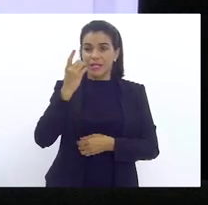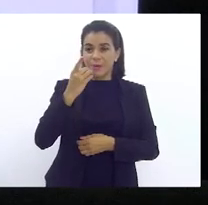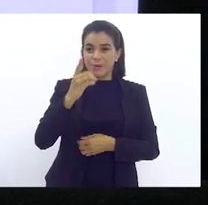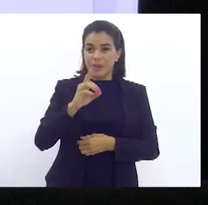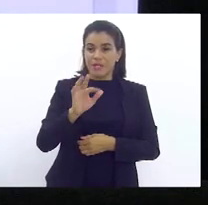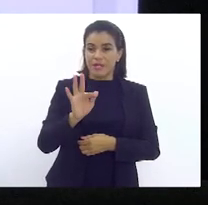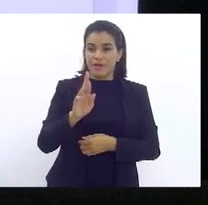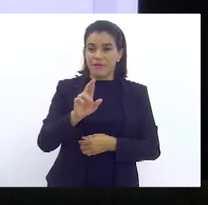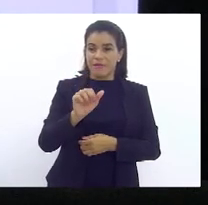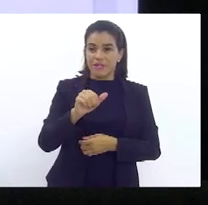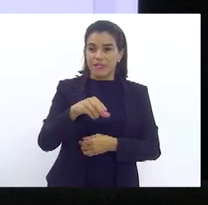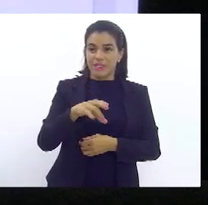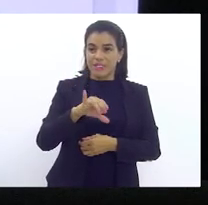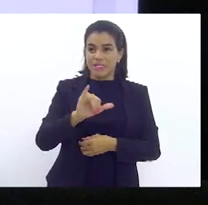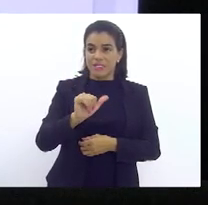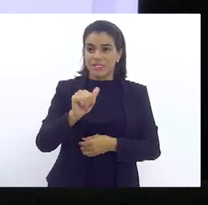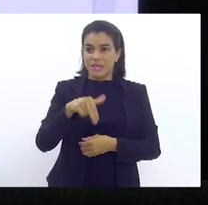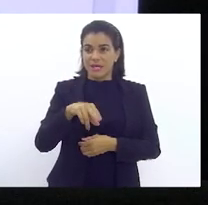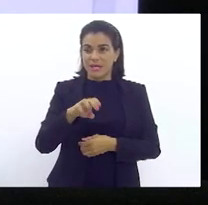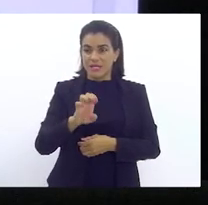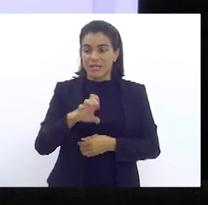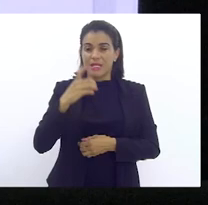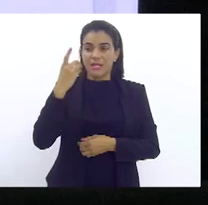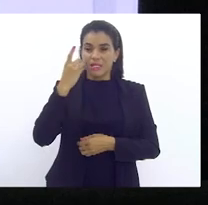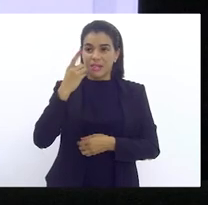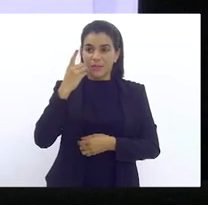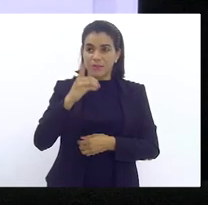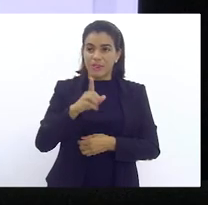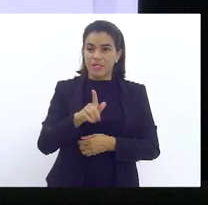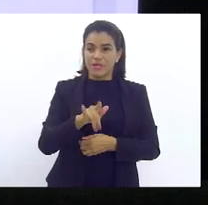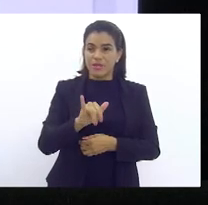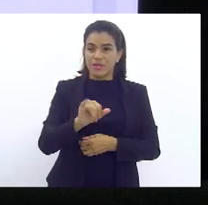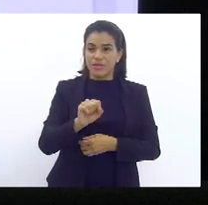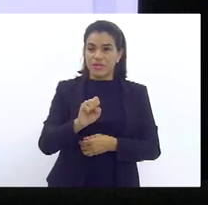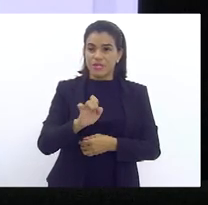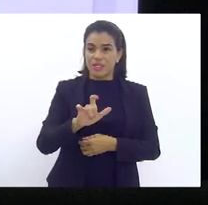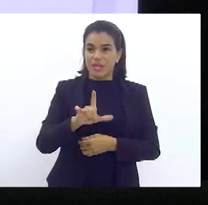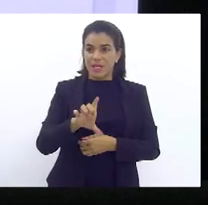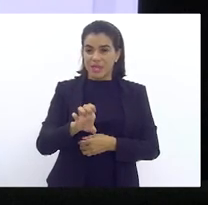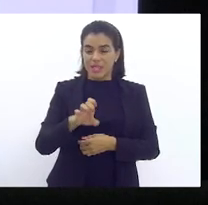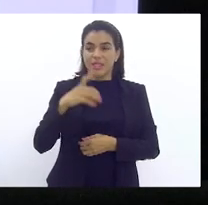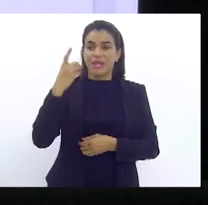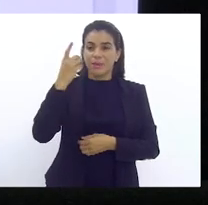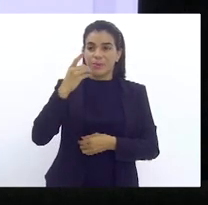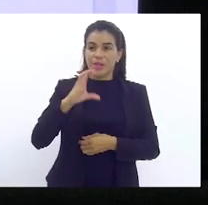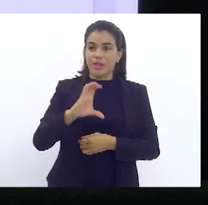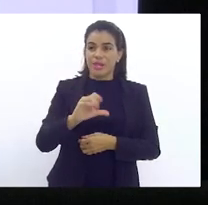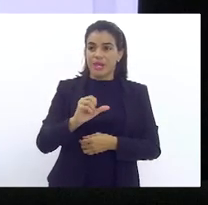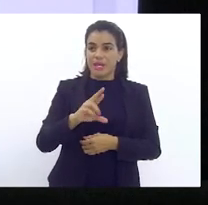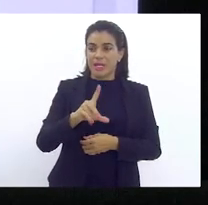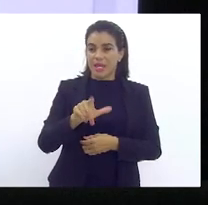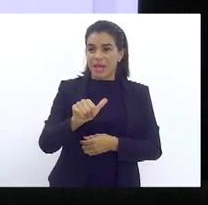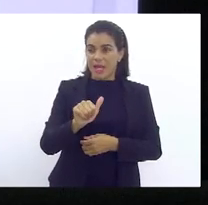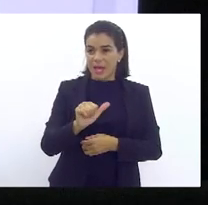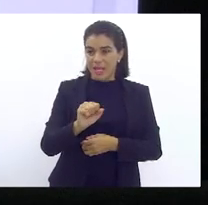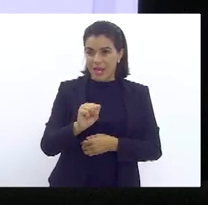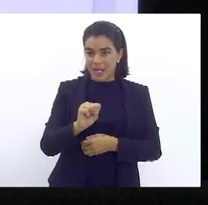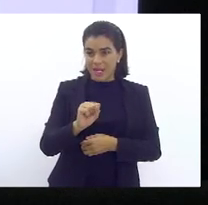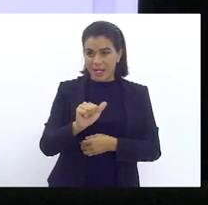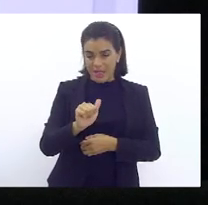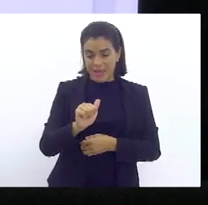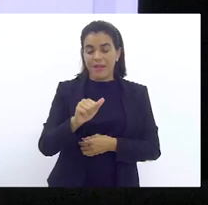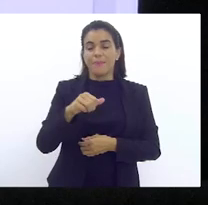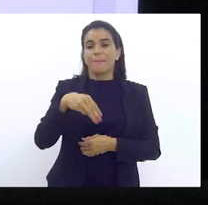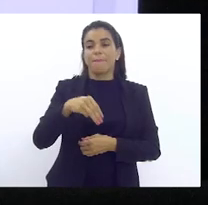Franciane mota e como suplentes temos a G Monteiro deputada Carla Machado deputado munir Neto e